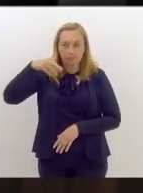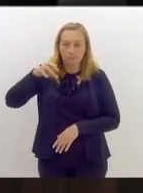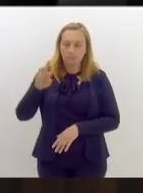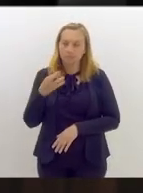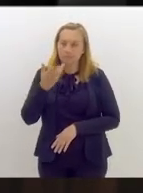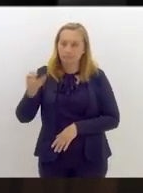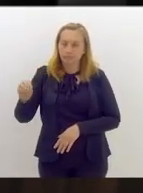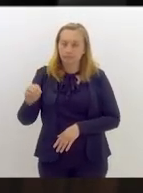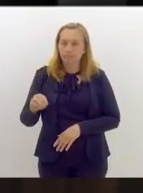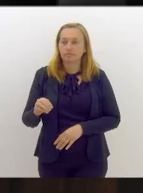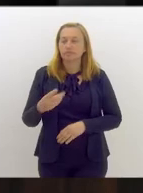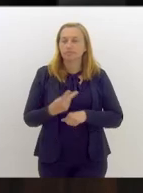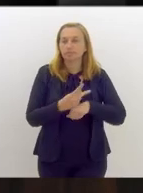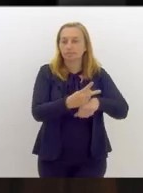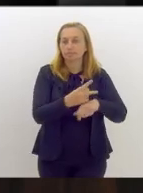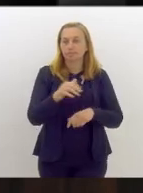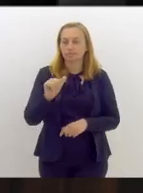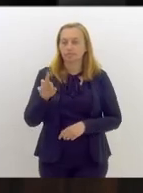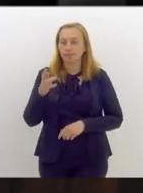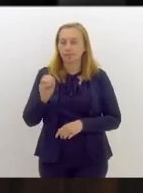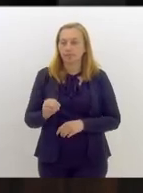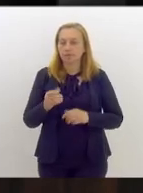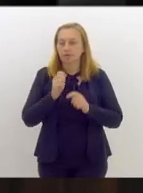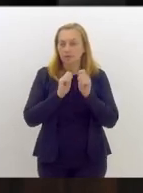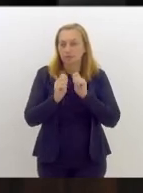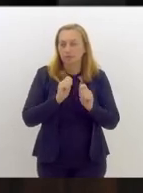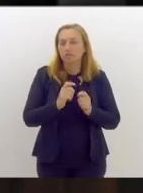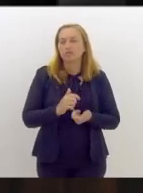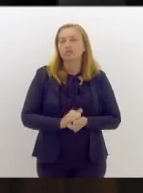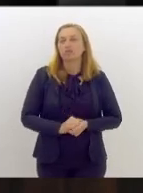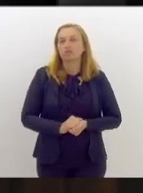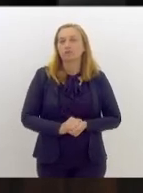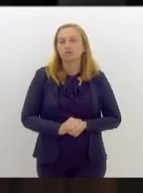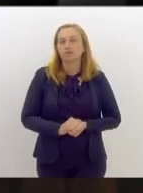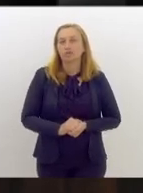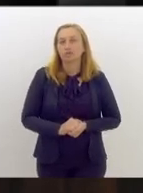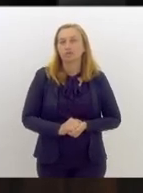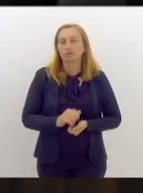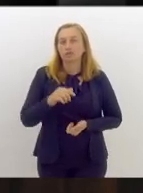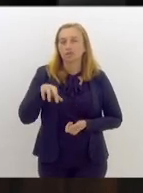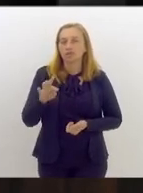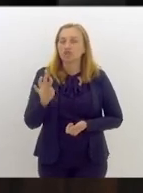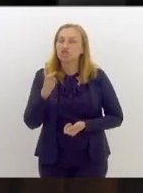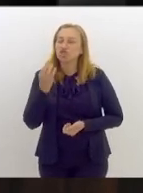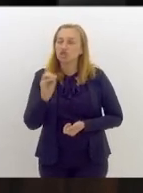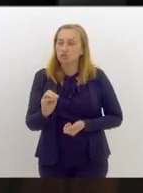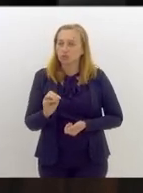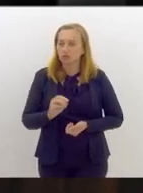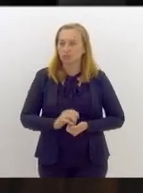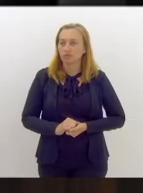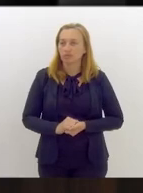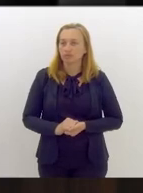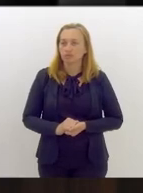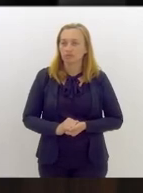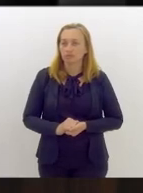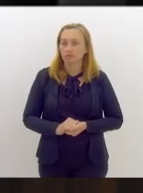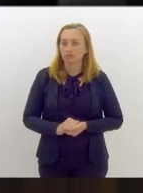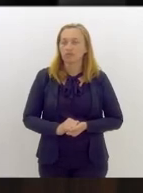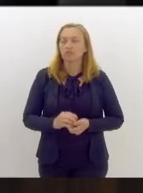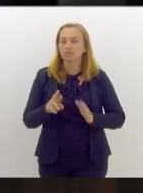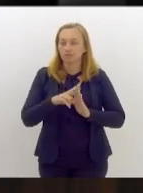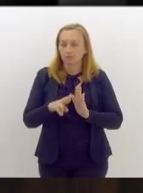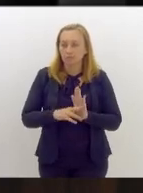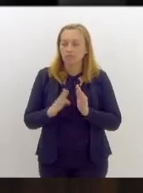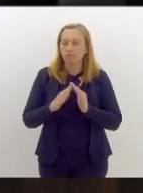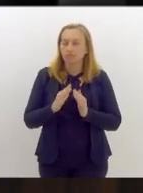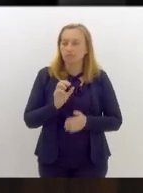concede o prêmio Barbosa Lima Sobrinho de jornalismo ao jornalista Quintino Gomes Freire. Parecer da Comissão de